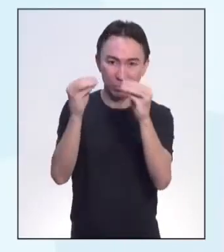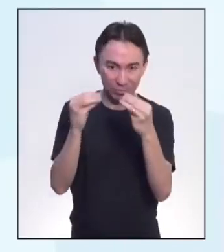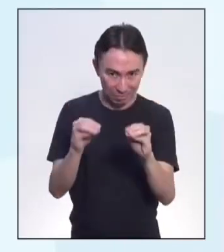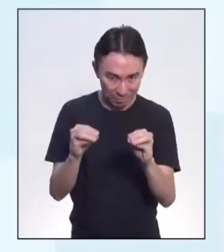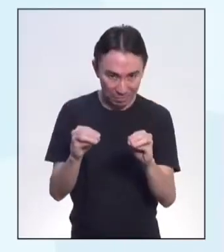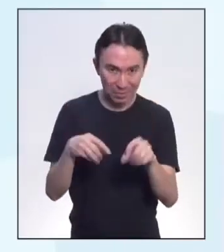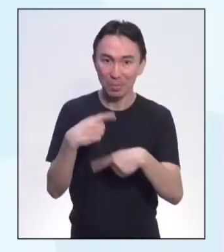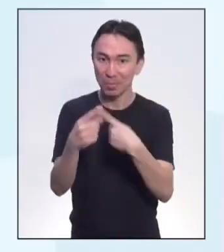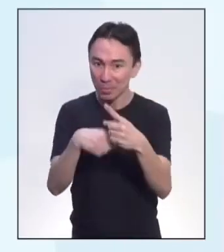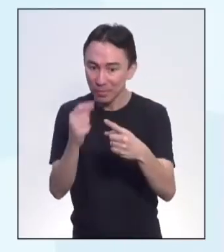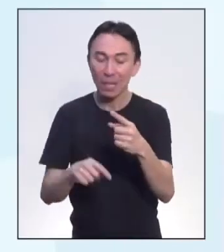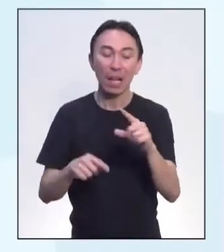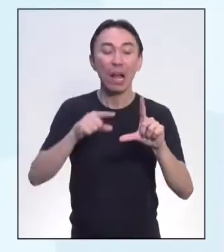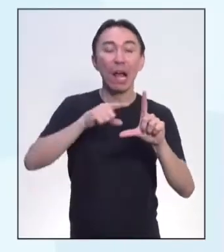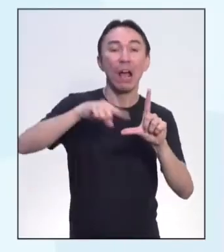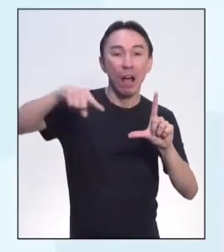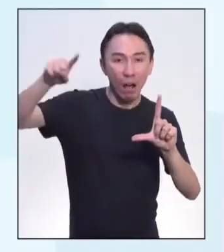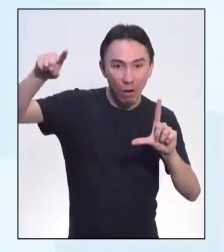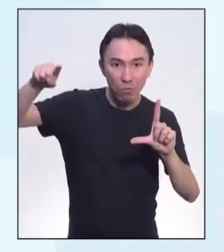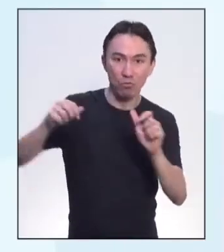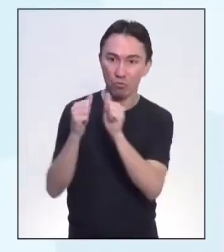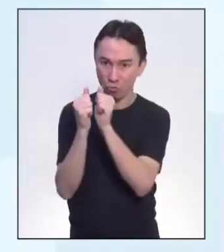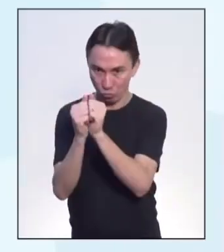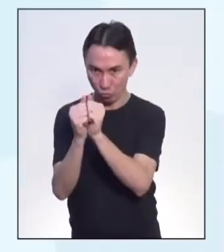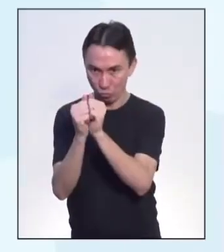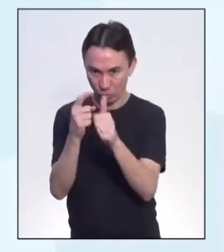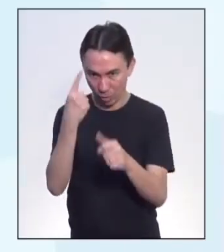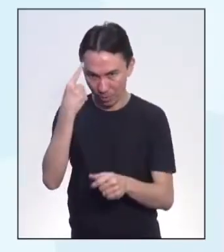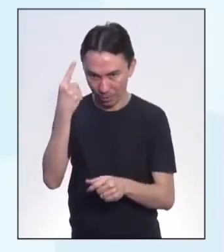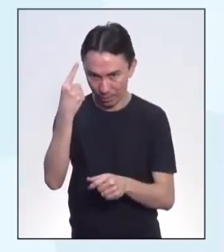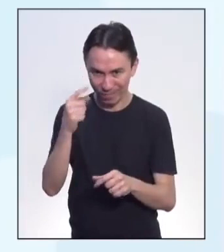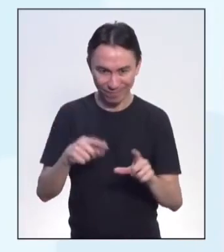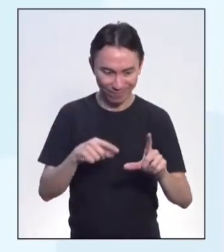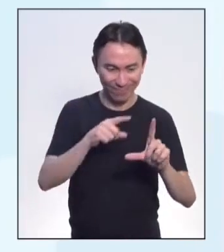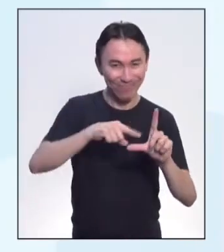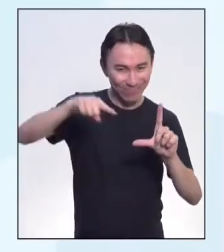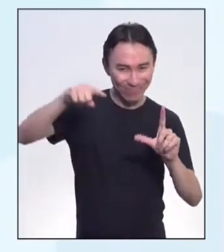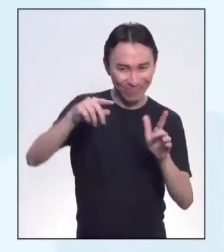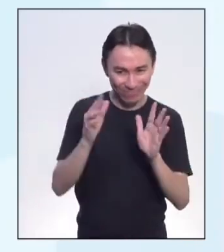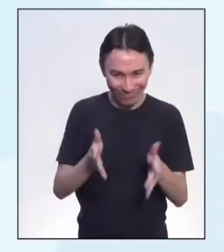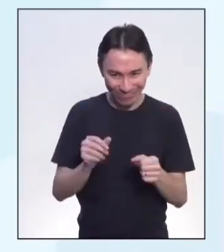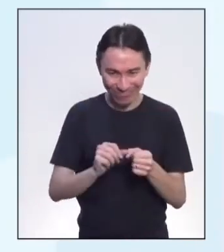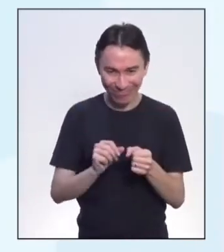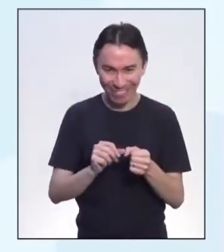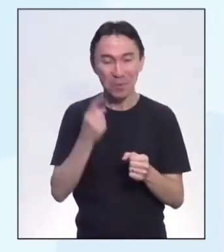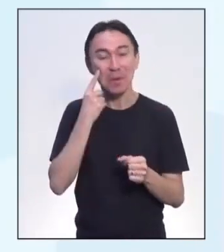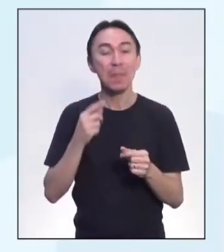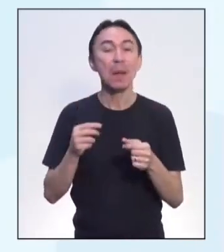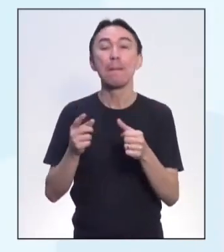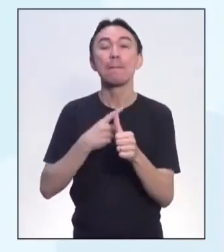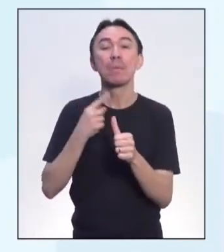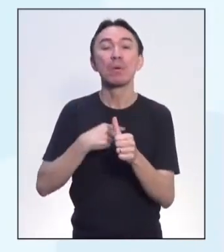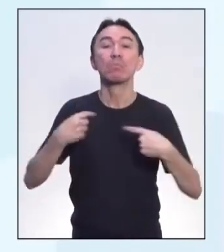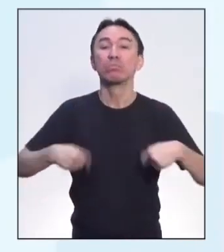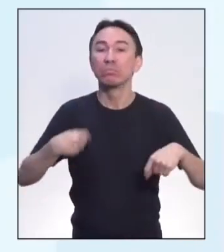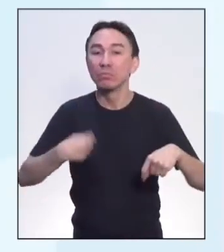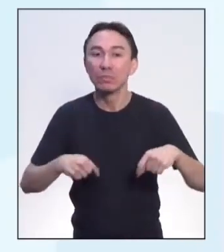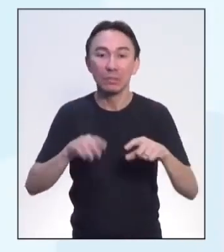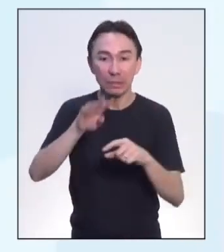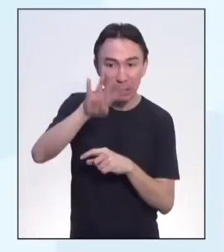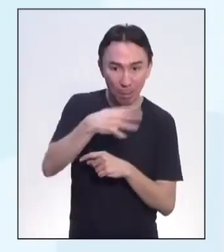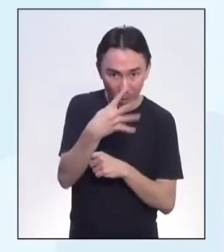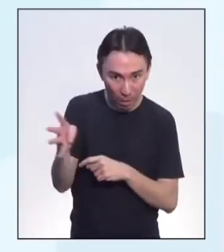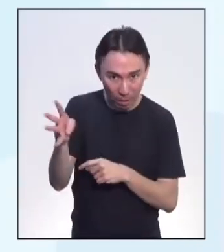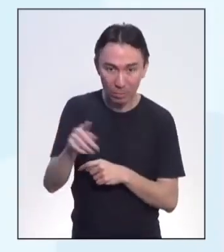gráfico junto com aquele outro que a gente tinha acabado de fazer. Mas, em primeiro momento, vocês vão construir a tabela. Então, eu vou dar um tempo para vocês